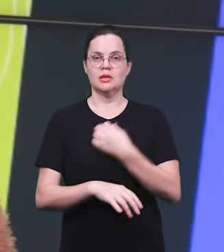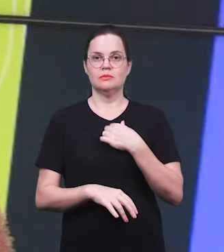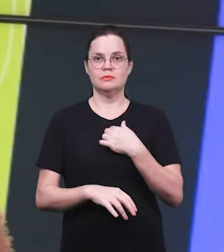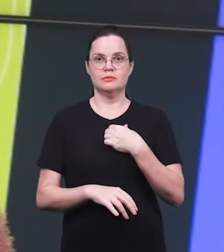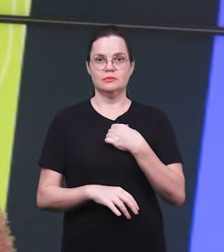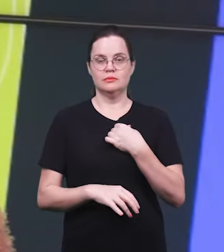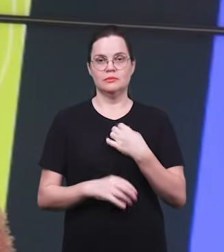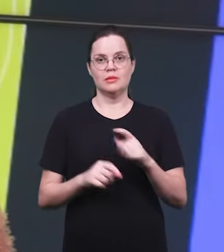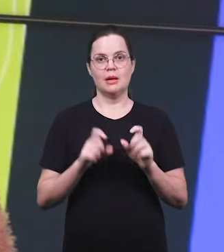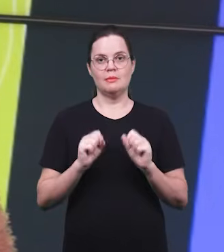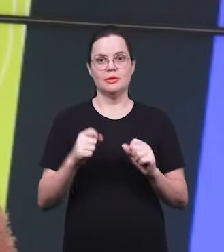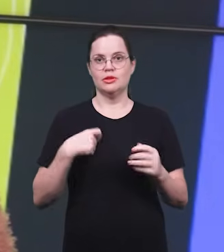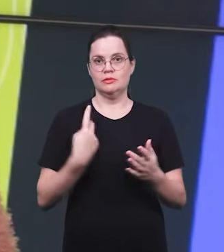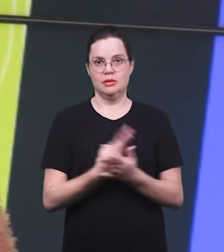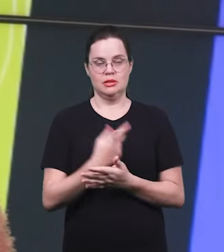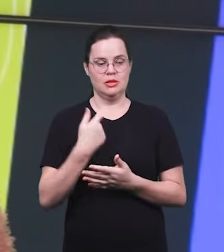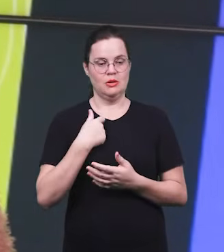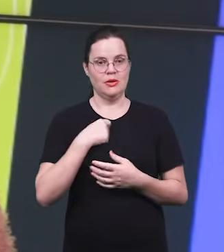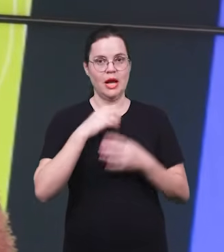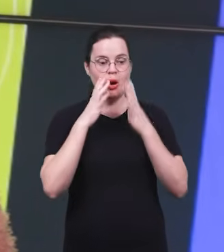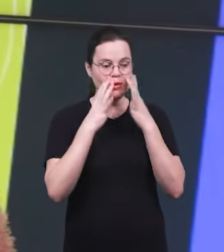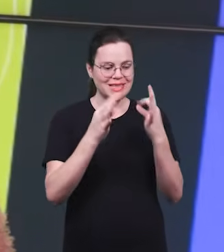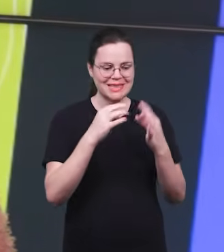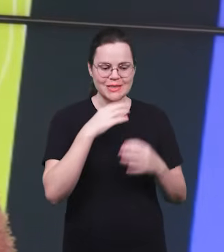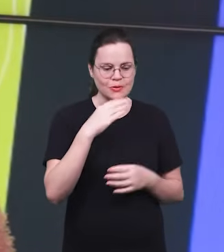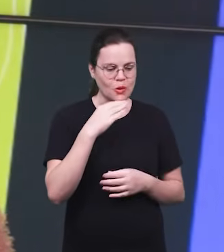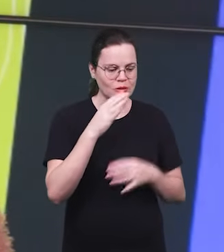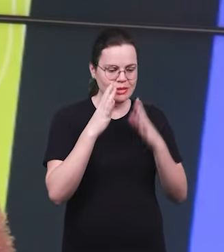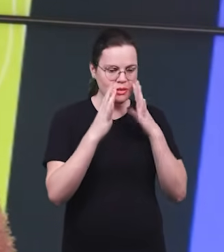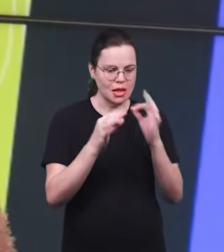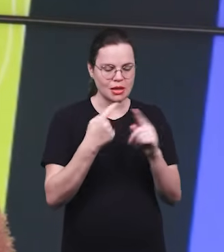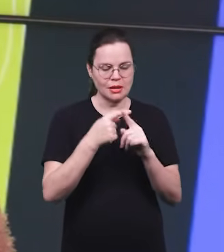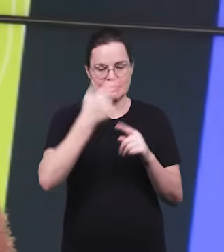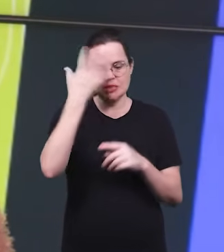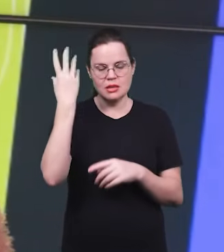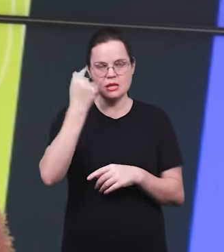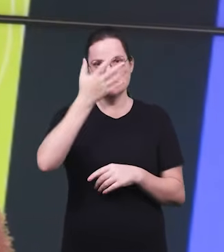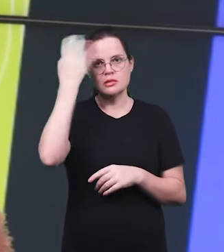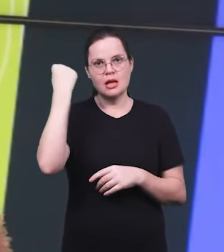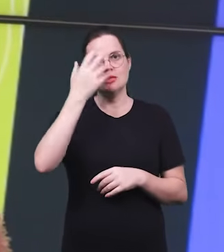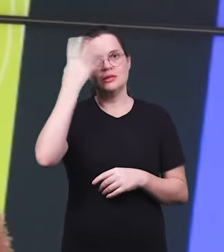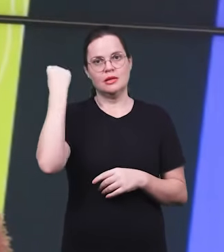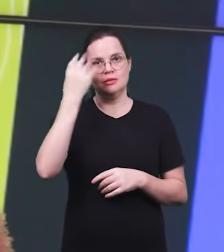incluir dificuldade de concentração, esquecimento frequentemente,